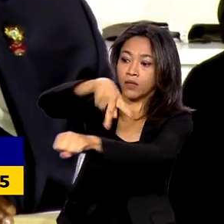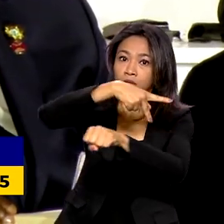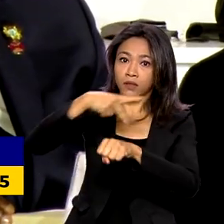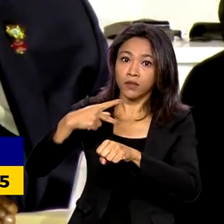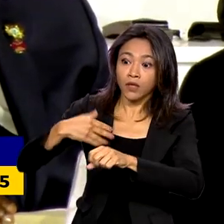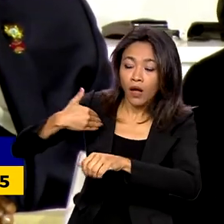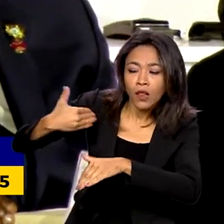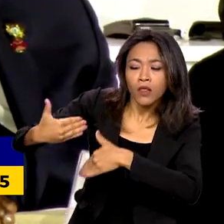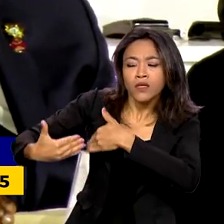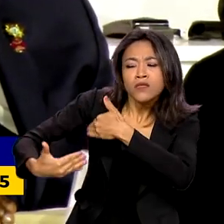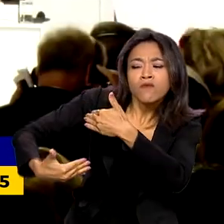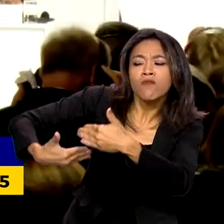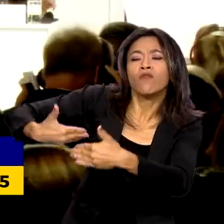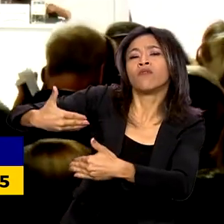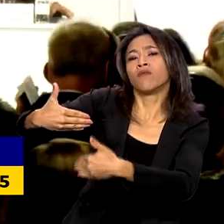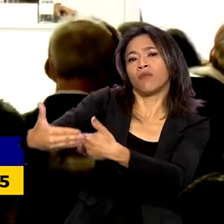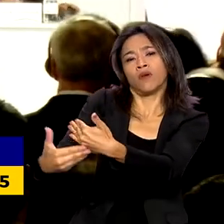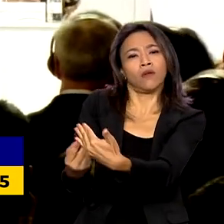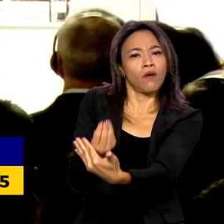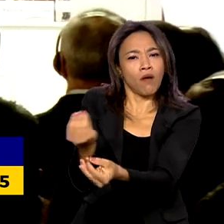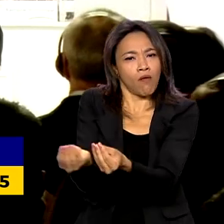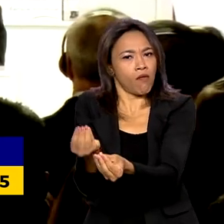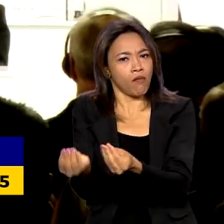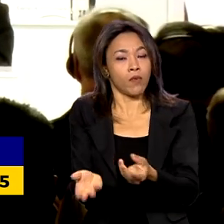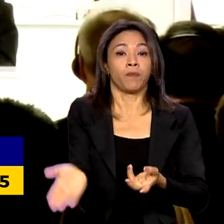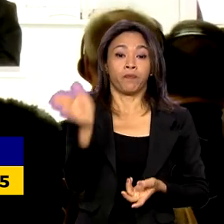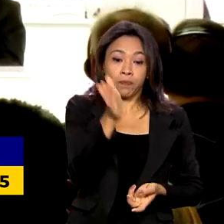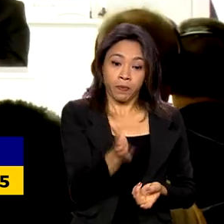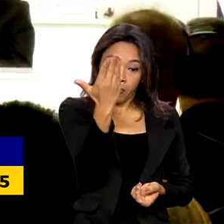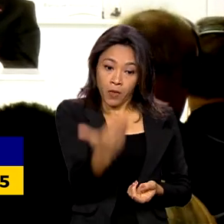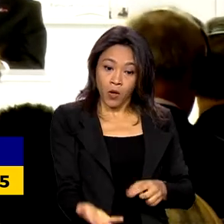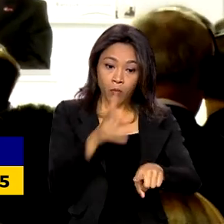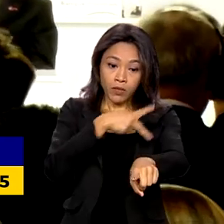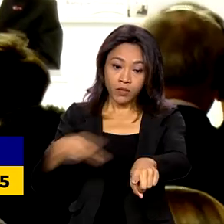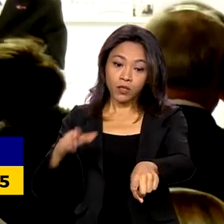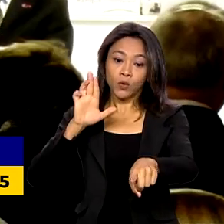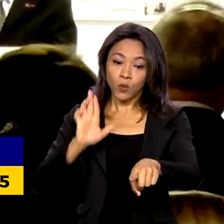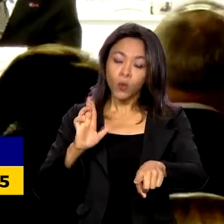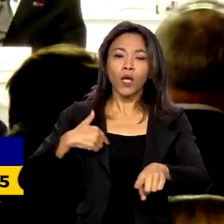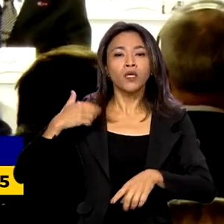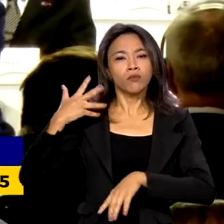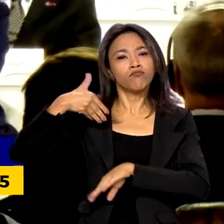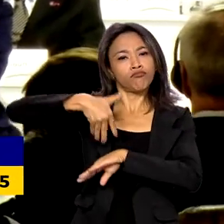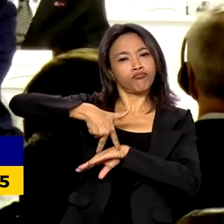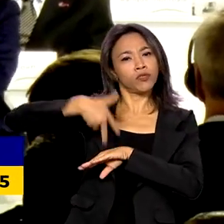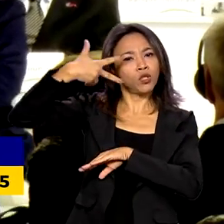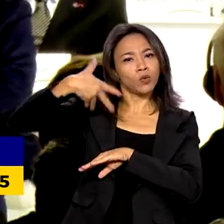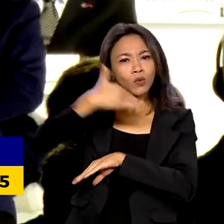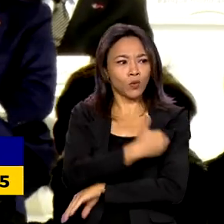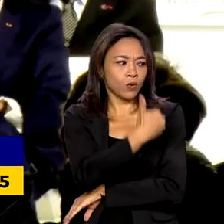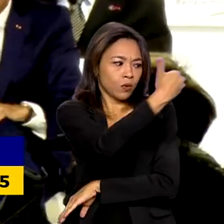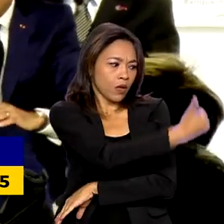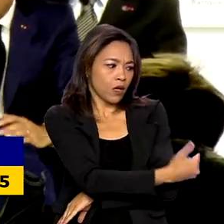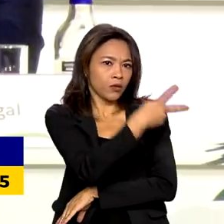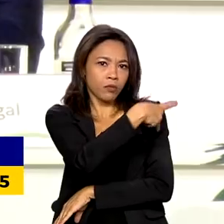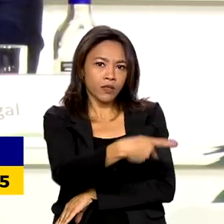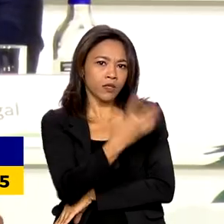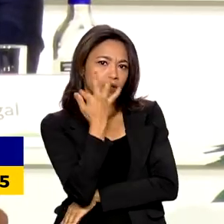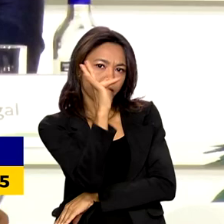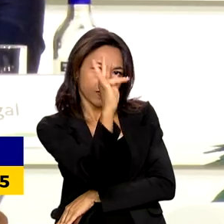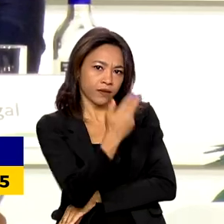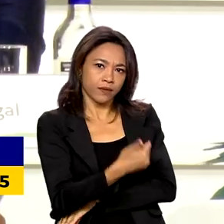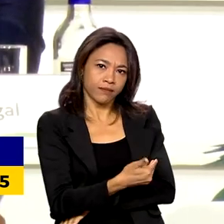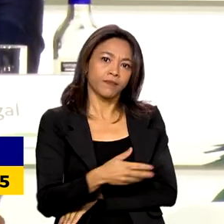preservar seu patrimônio ambiental. O presidente Lula discursou no encerramento do evento ao lado do presidente francês Emmanuel Macron